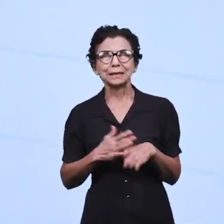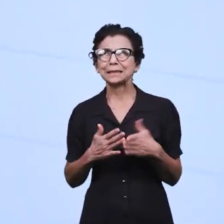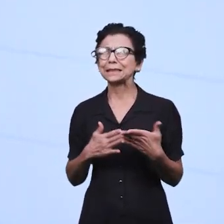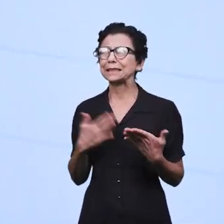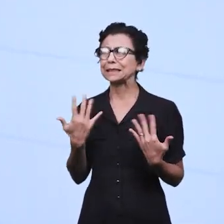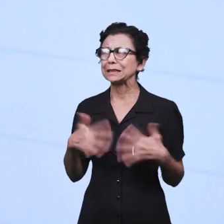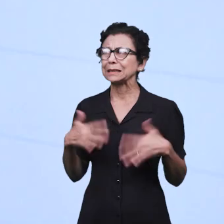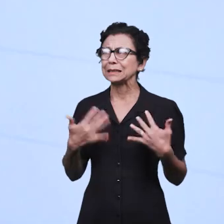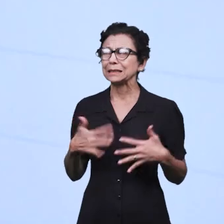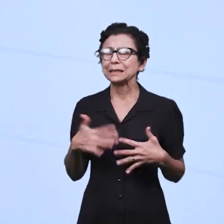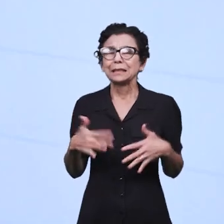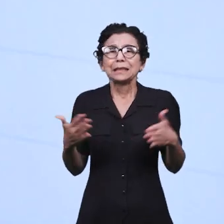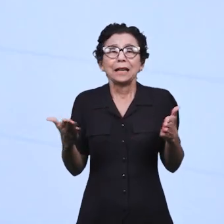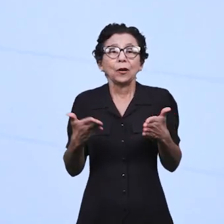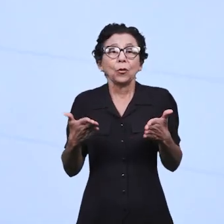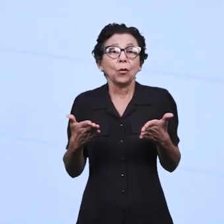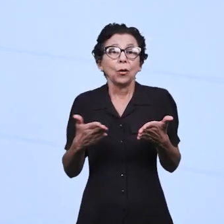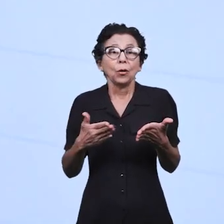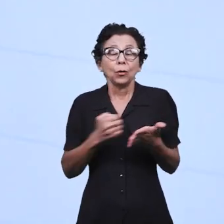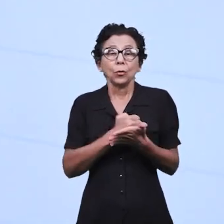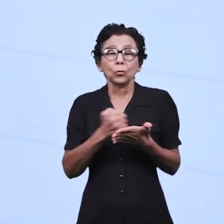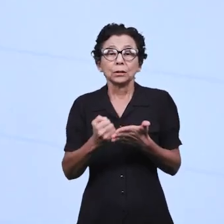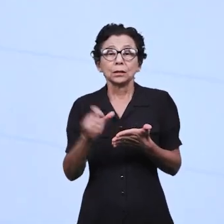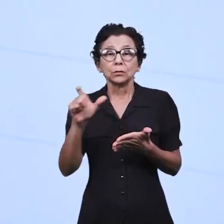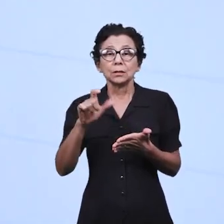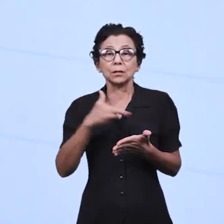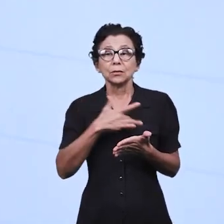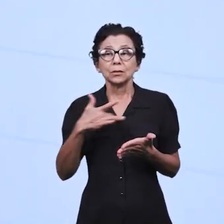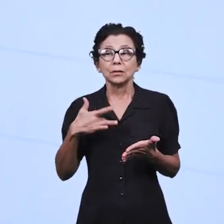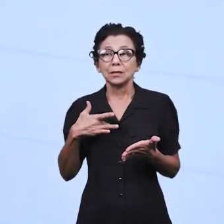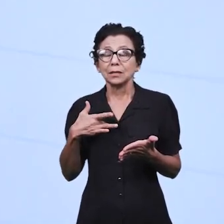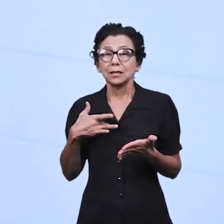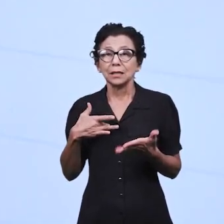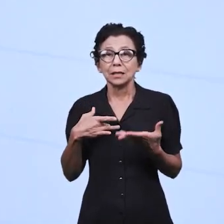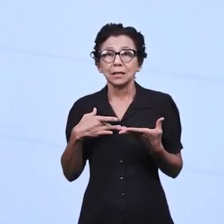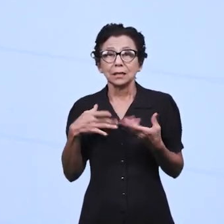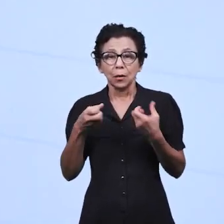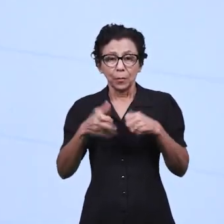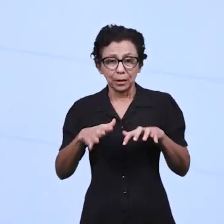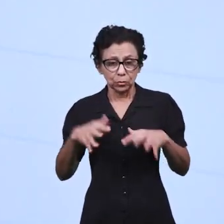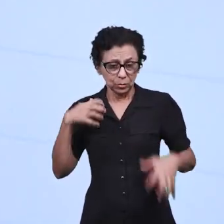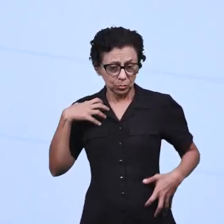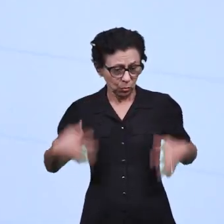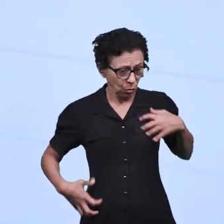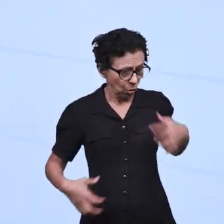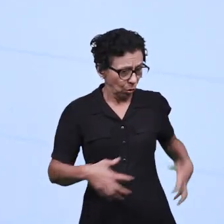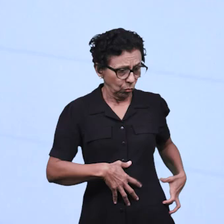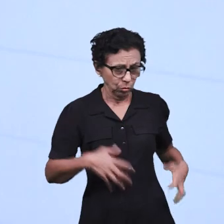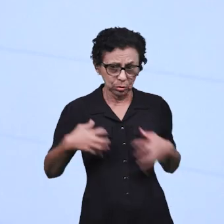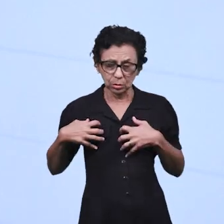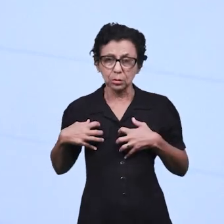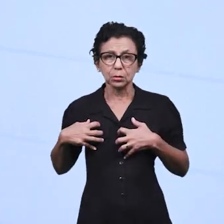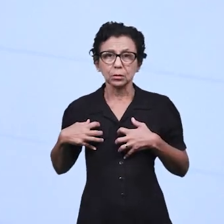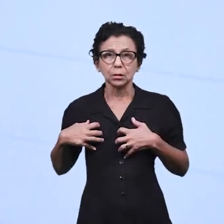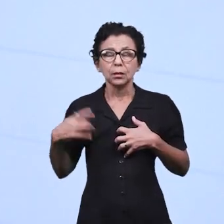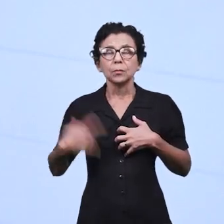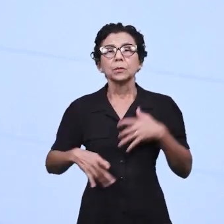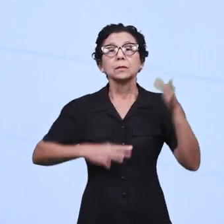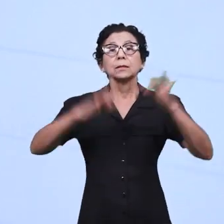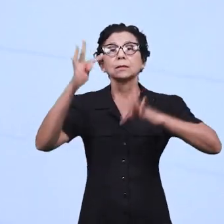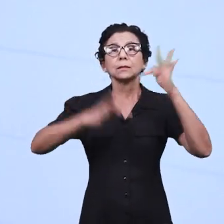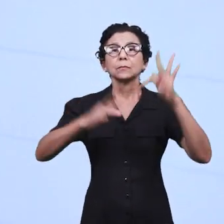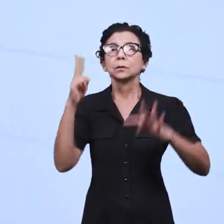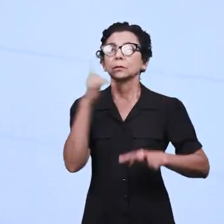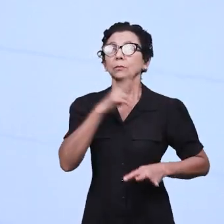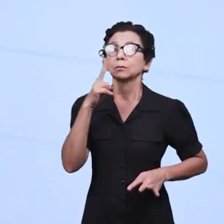que acabou causando prejuízo em outras áreas. E se eu não fizer aquele tratamento agora, por decorrência